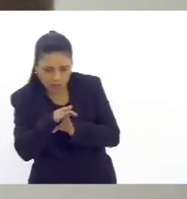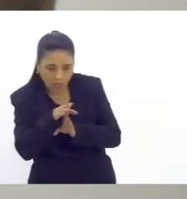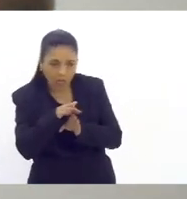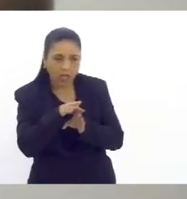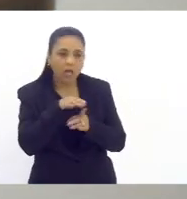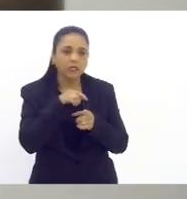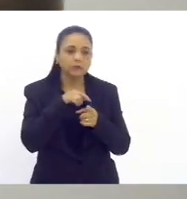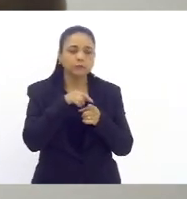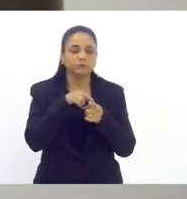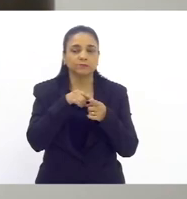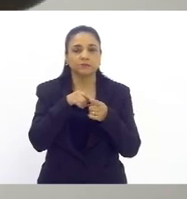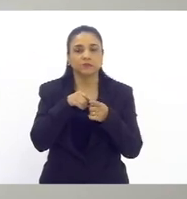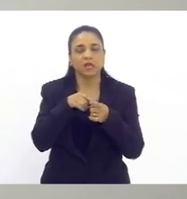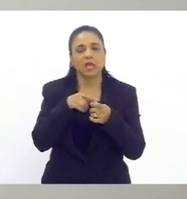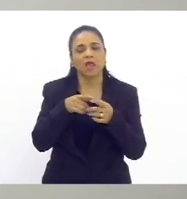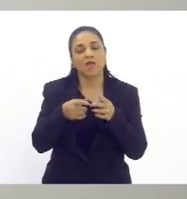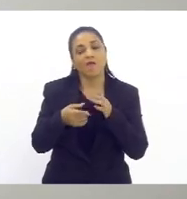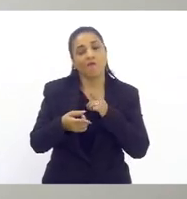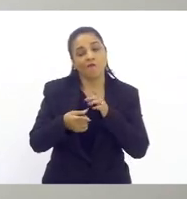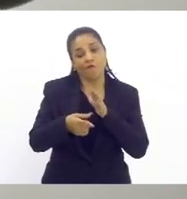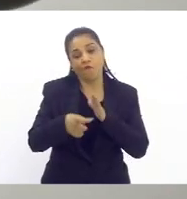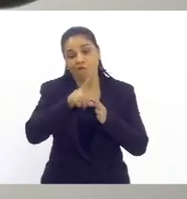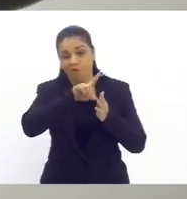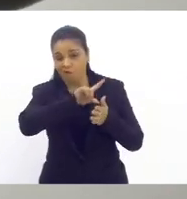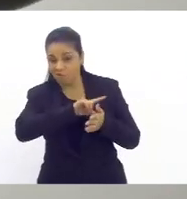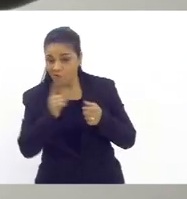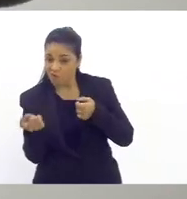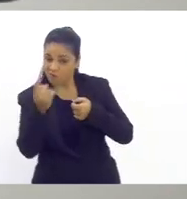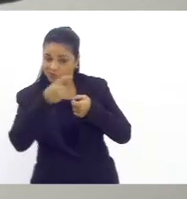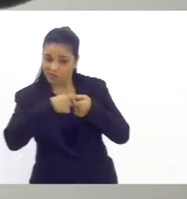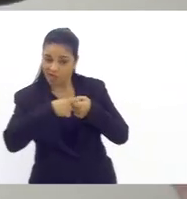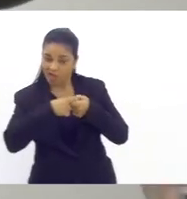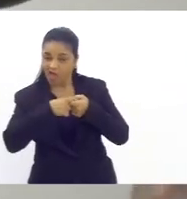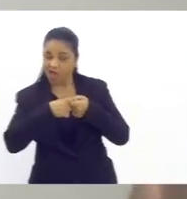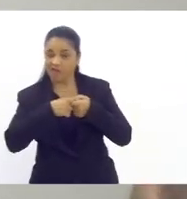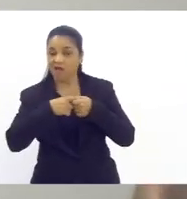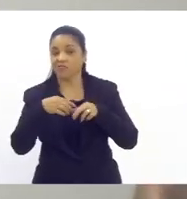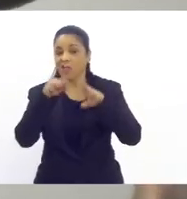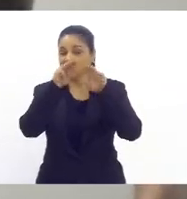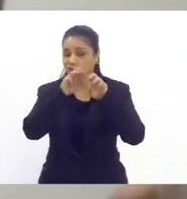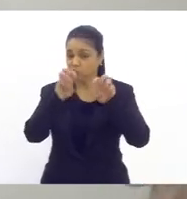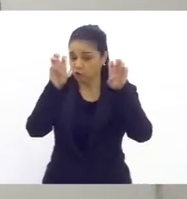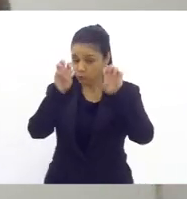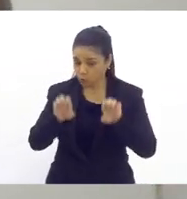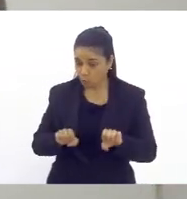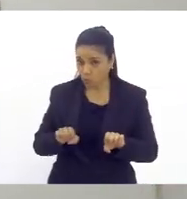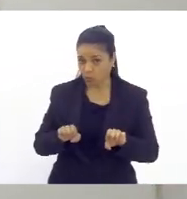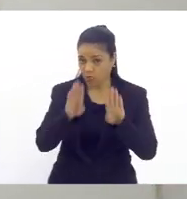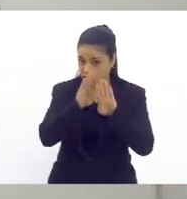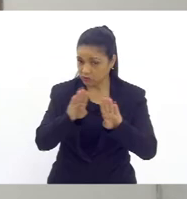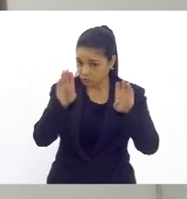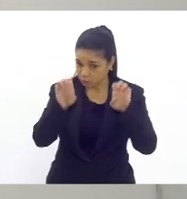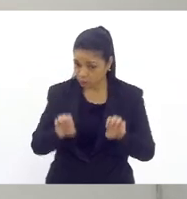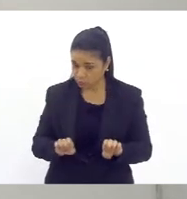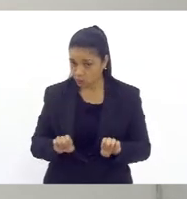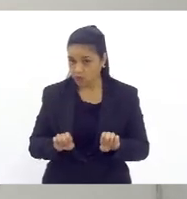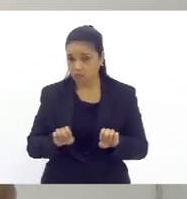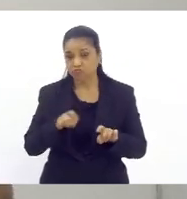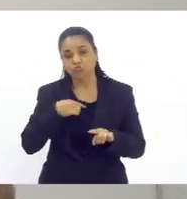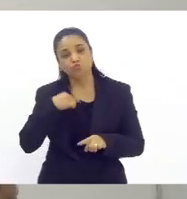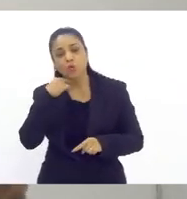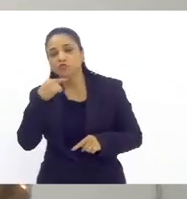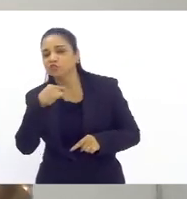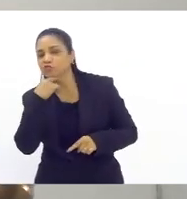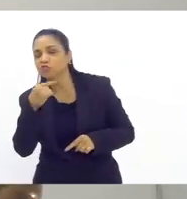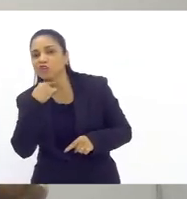Nós voltamos aquela velha conversa da conjuntura e estrutura não adianta pintar e não consertar o